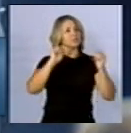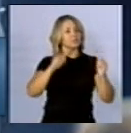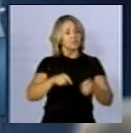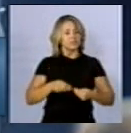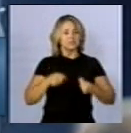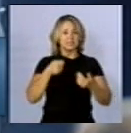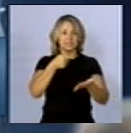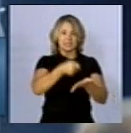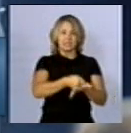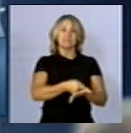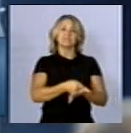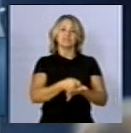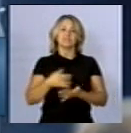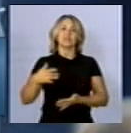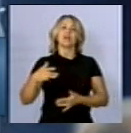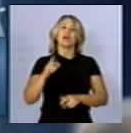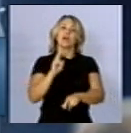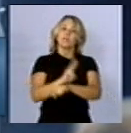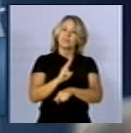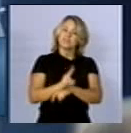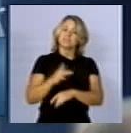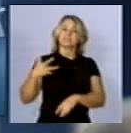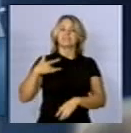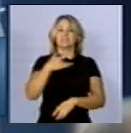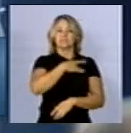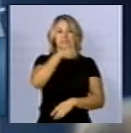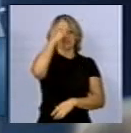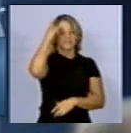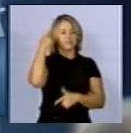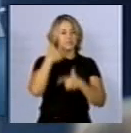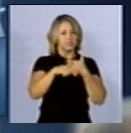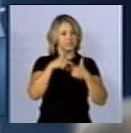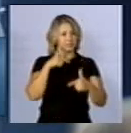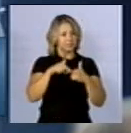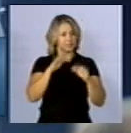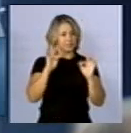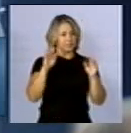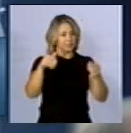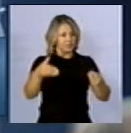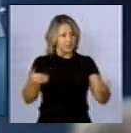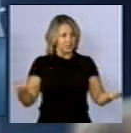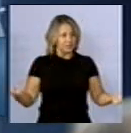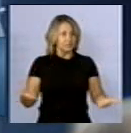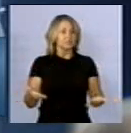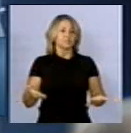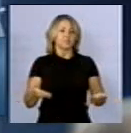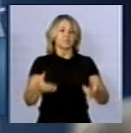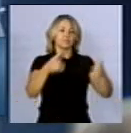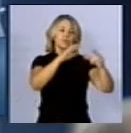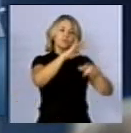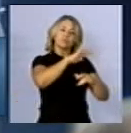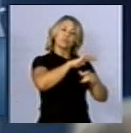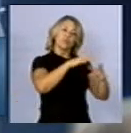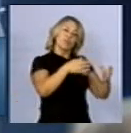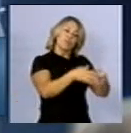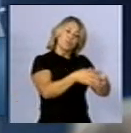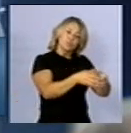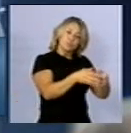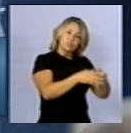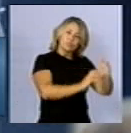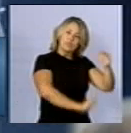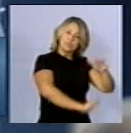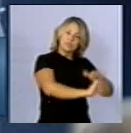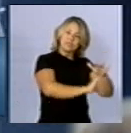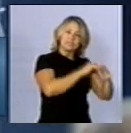garantir a proteção e a saúde do trabalhador finalizando o setor elétrico ele gera lucros